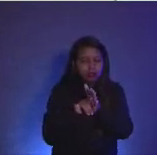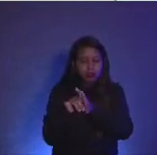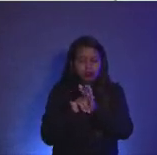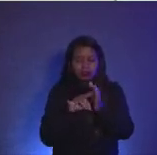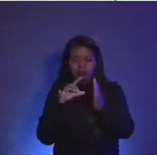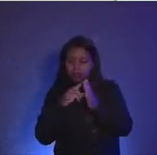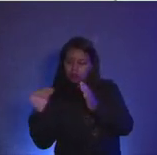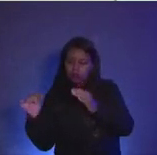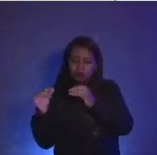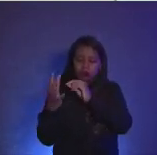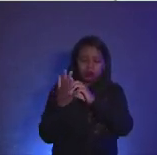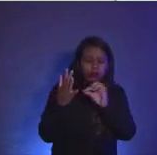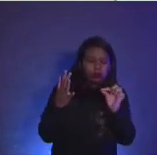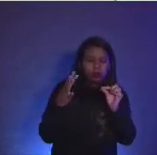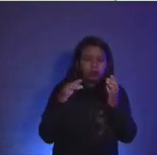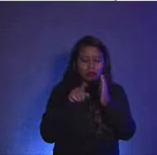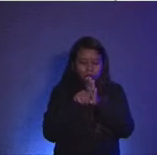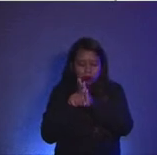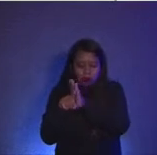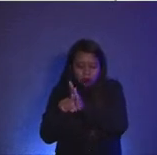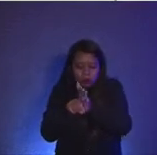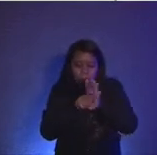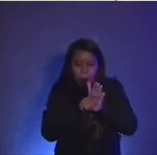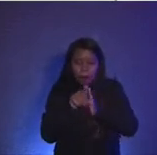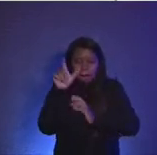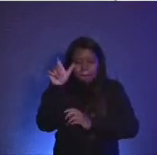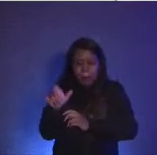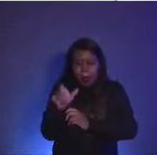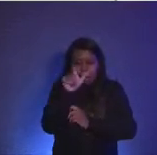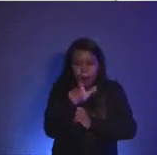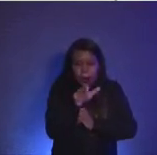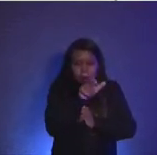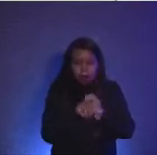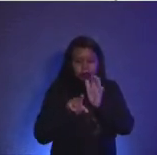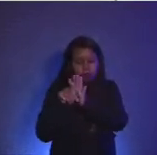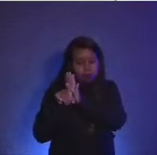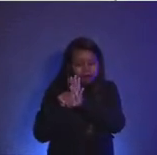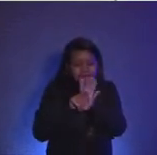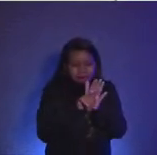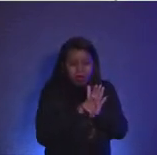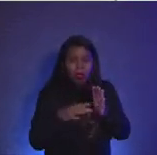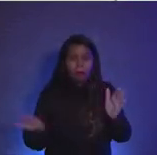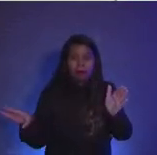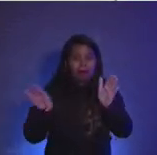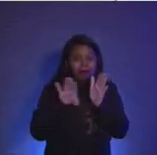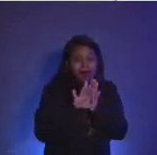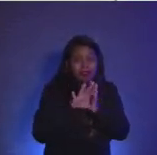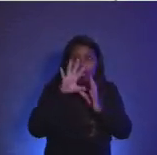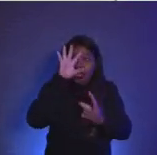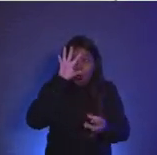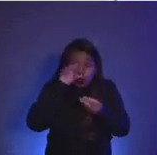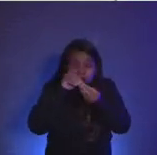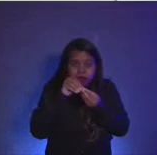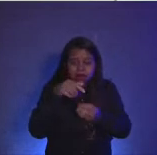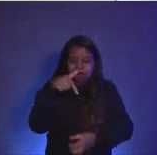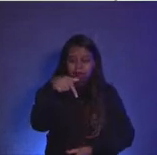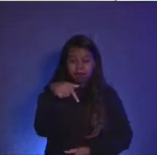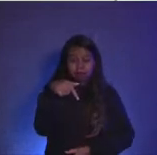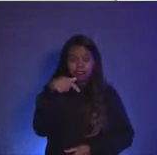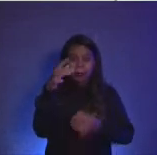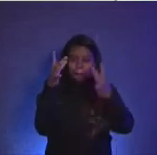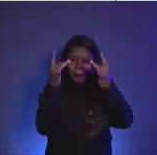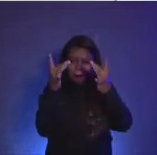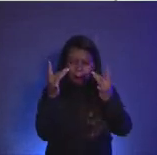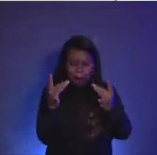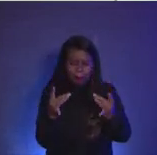e pesquisando ato a ato até chegar à conclusão que os 7 atos do general Augusto